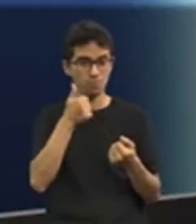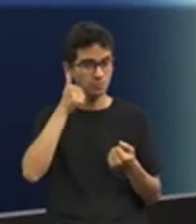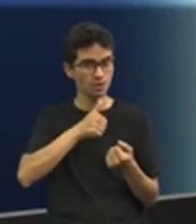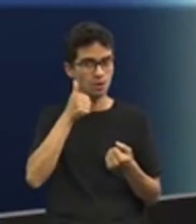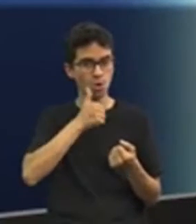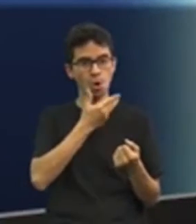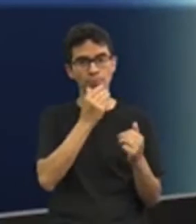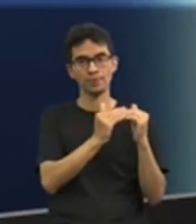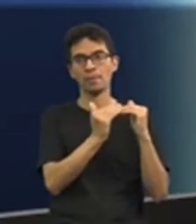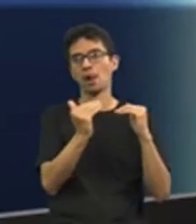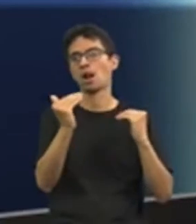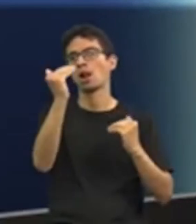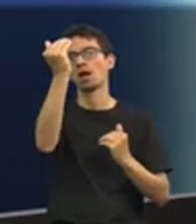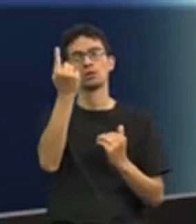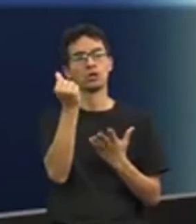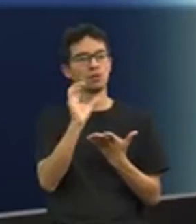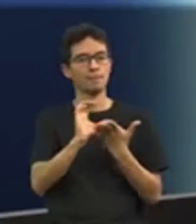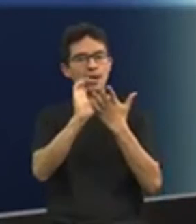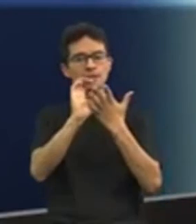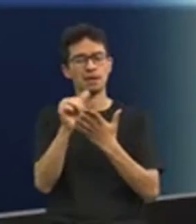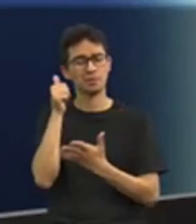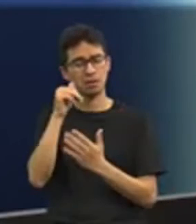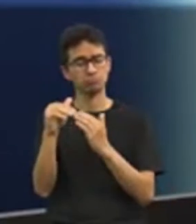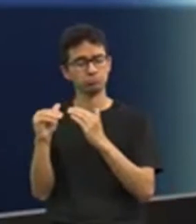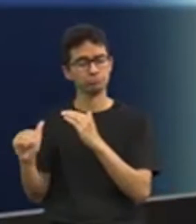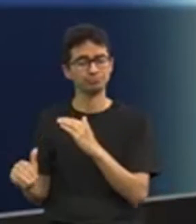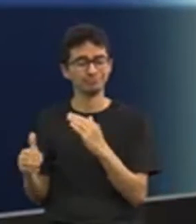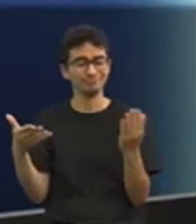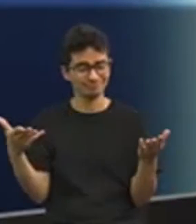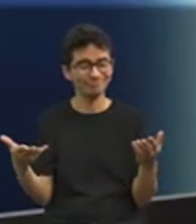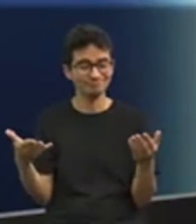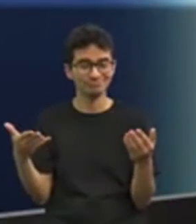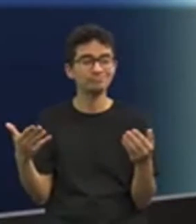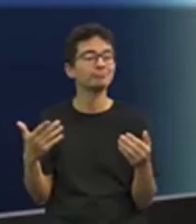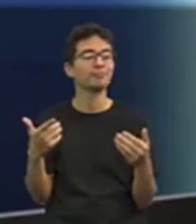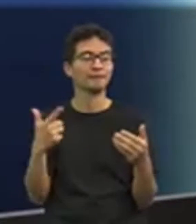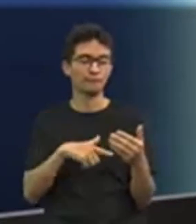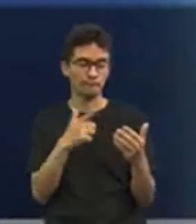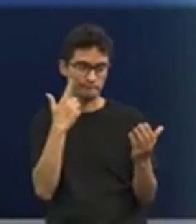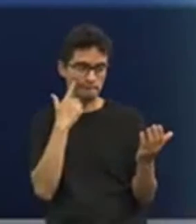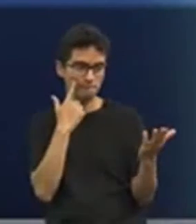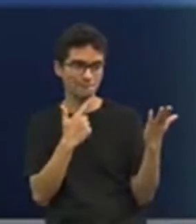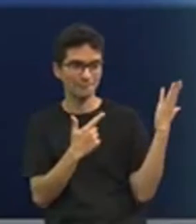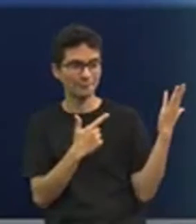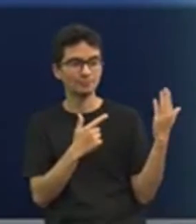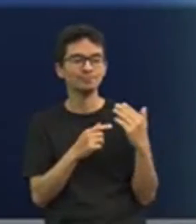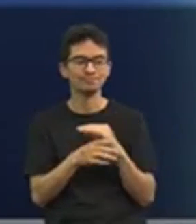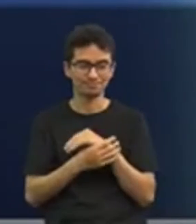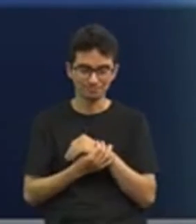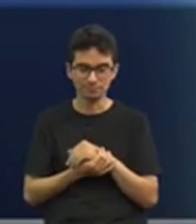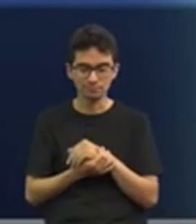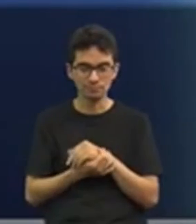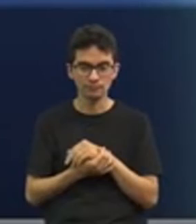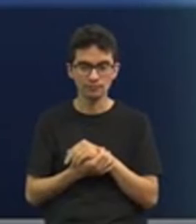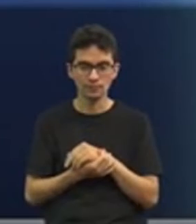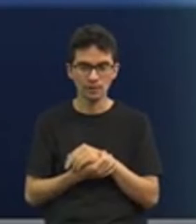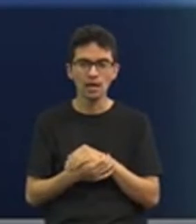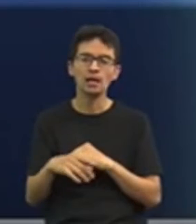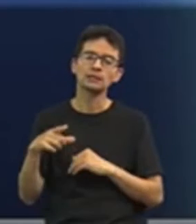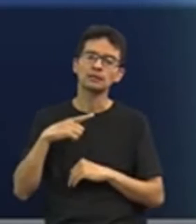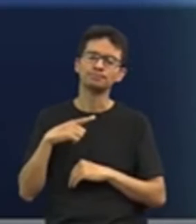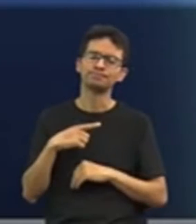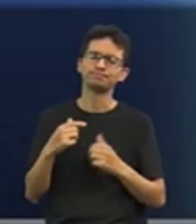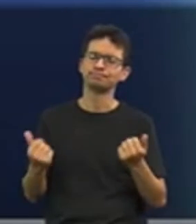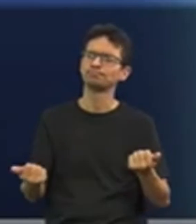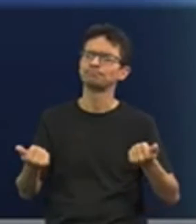futebol Mais especificamente tá no próximo texto a gente tem o seguinte Acompanha comigo leitura há uma